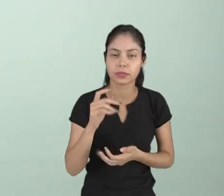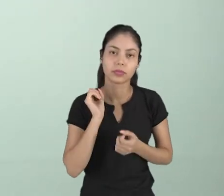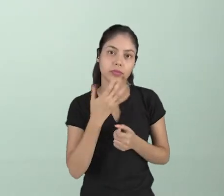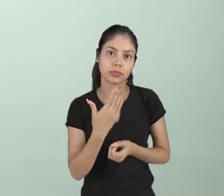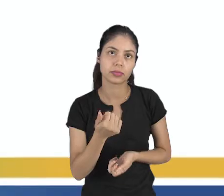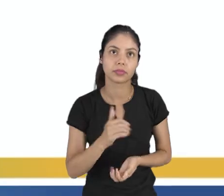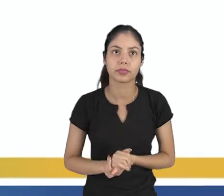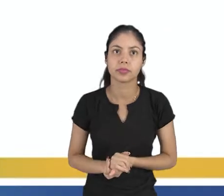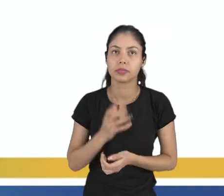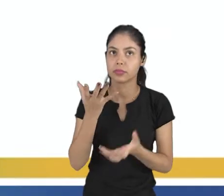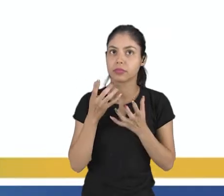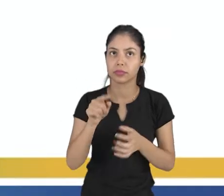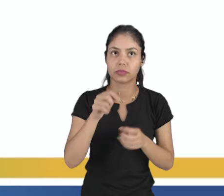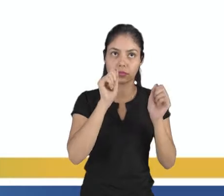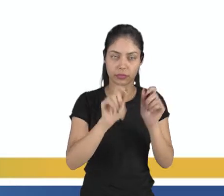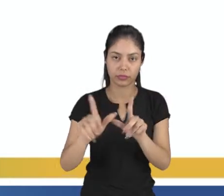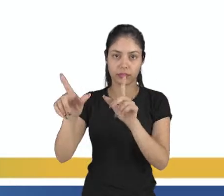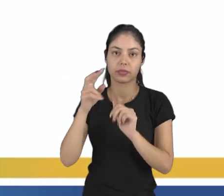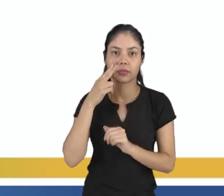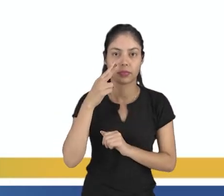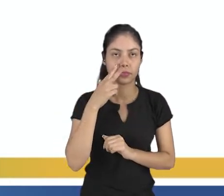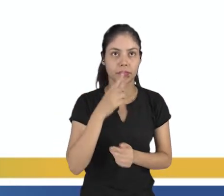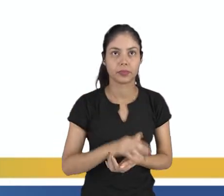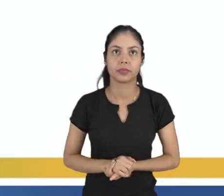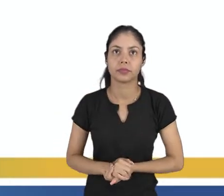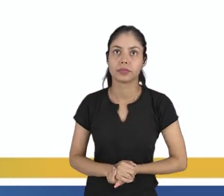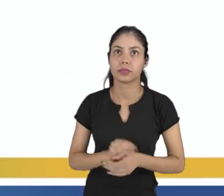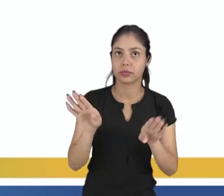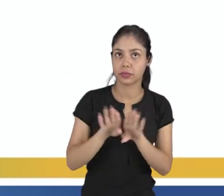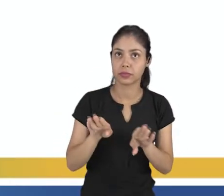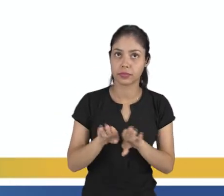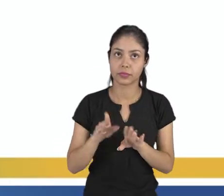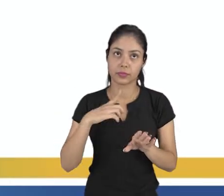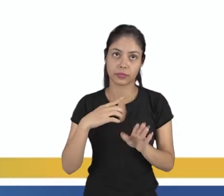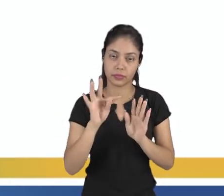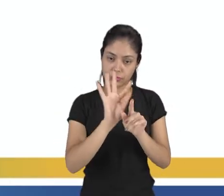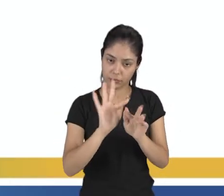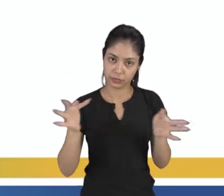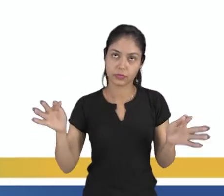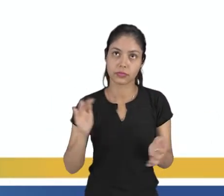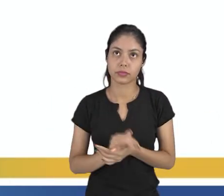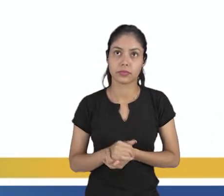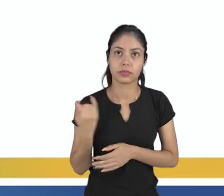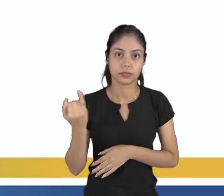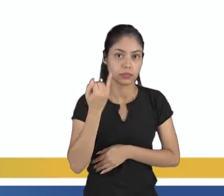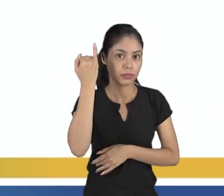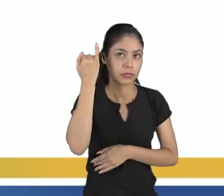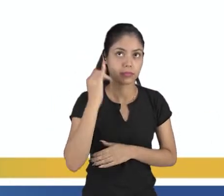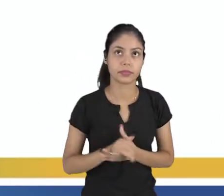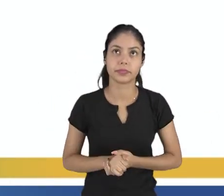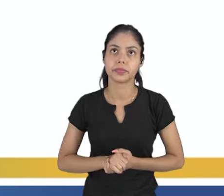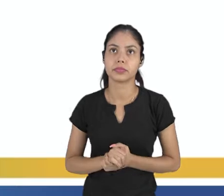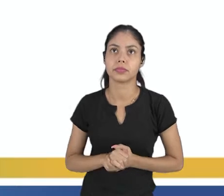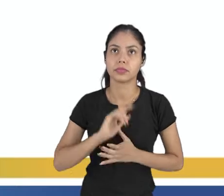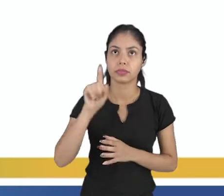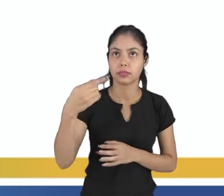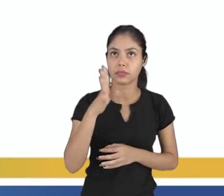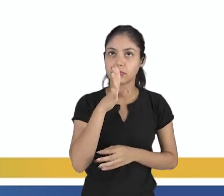bom? E eu quero que você acompanhe o próximo slide, que também tem uma frase muito impressionante, que diz o